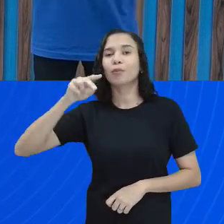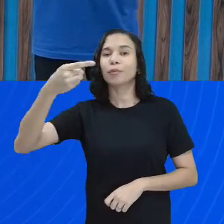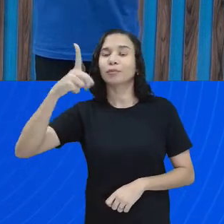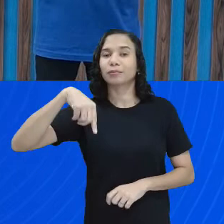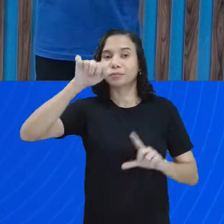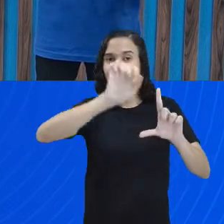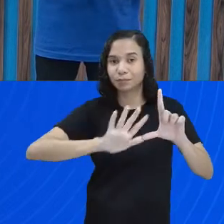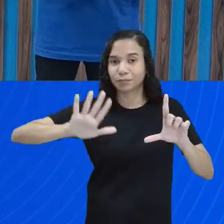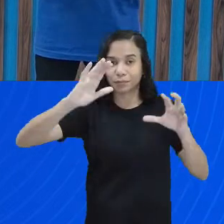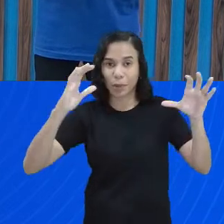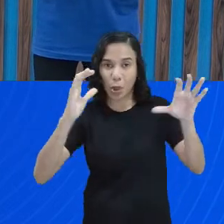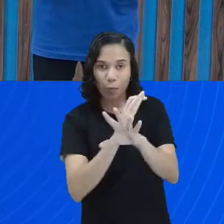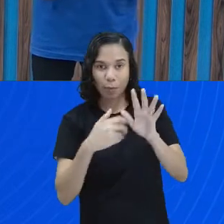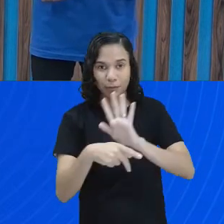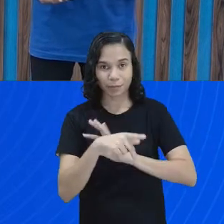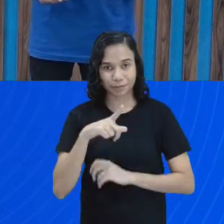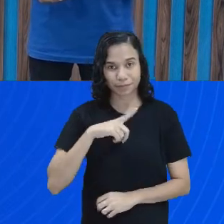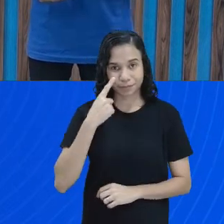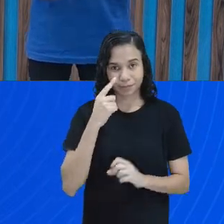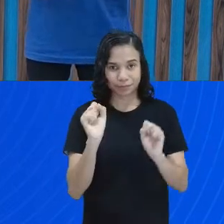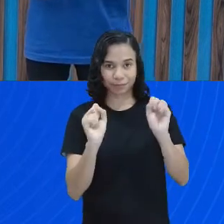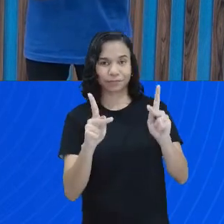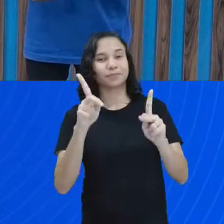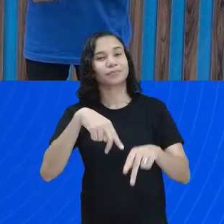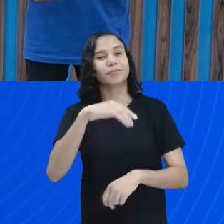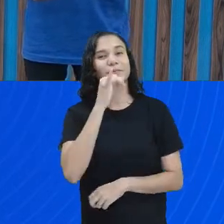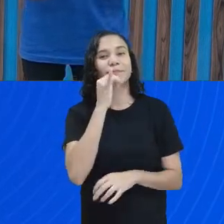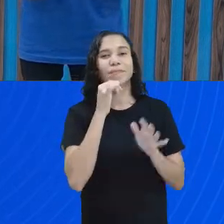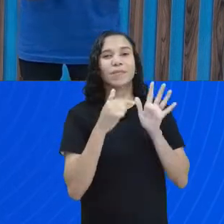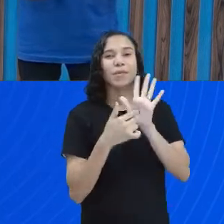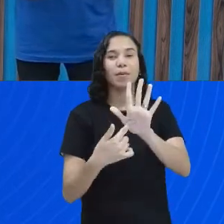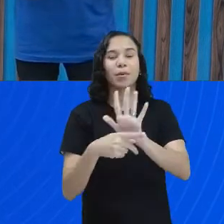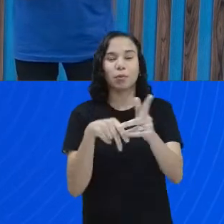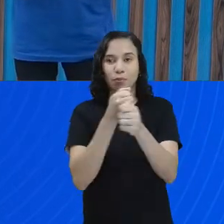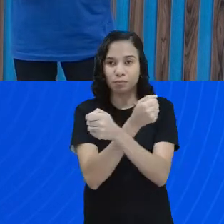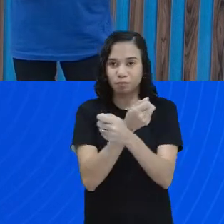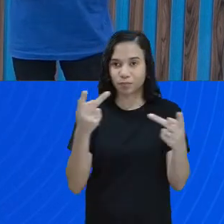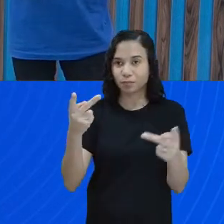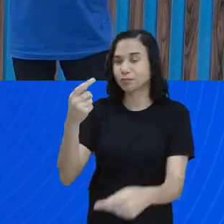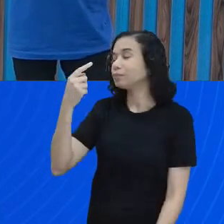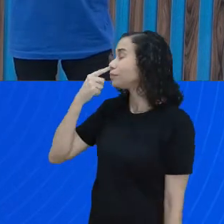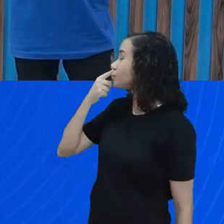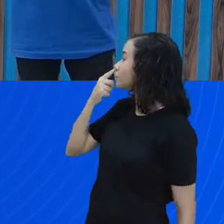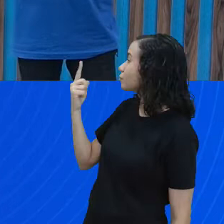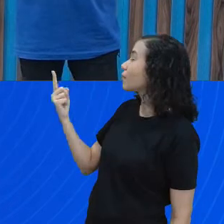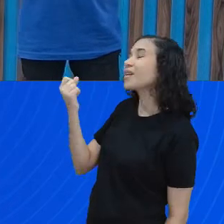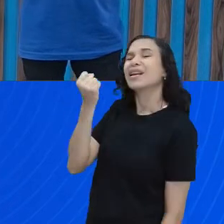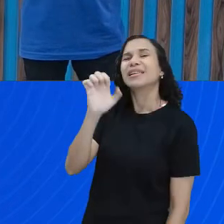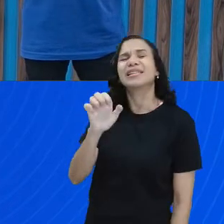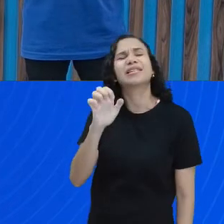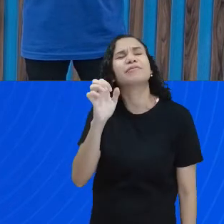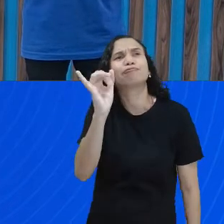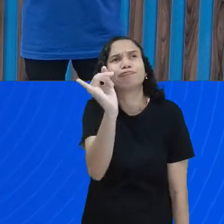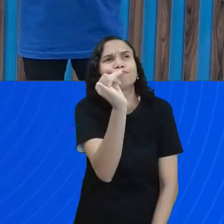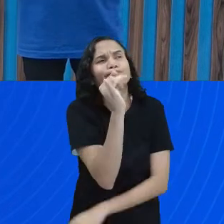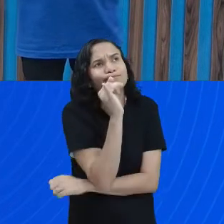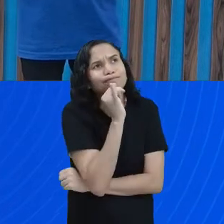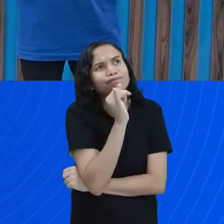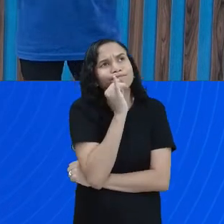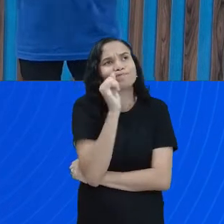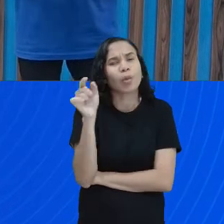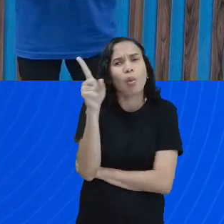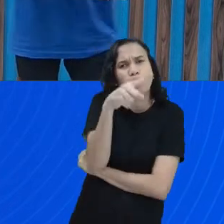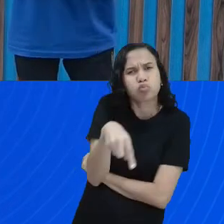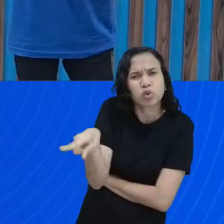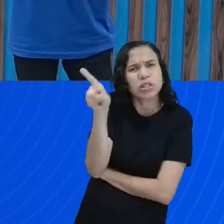área completa da malha quadriculada. Que é esse exemplo que apareceu aí na tela de vocês. Agora, se eu coloco, Ricardinho, por exemplo, um